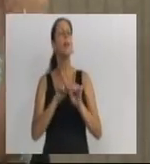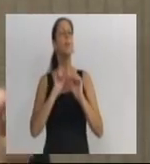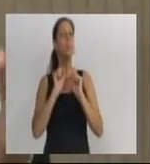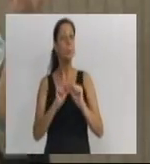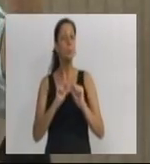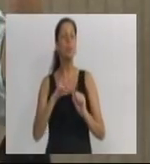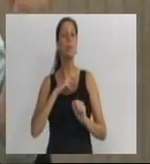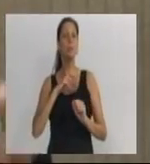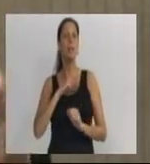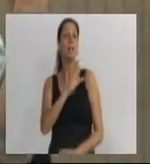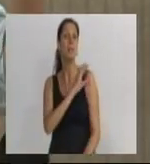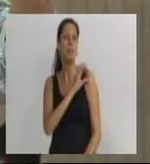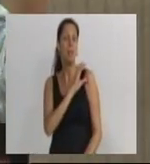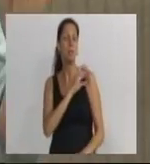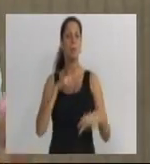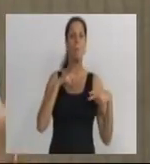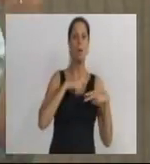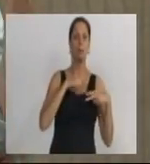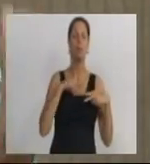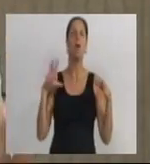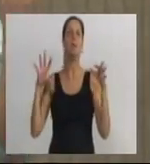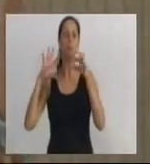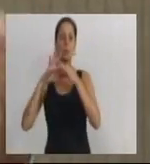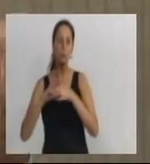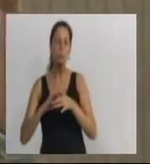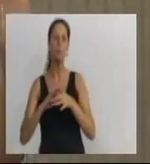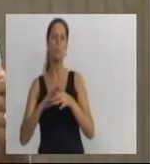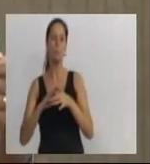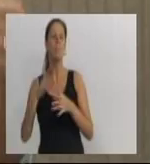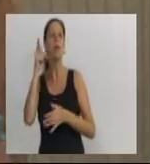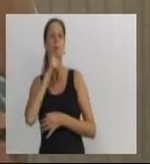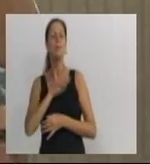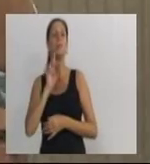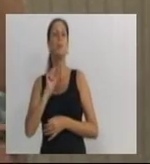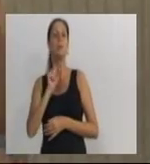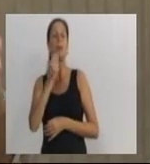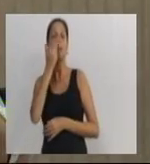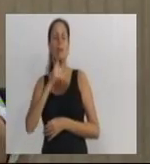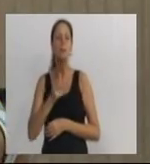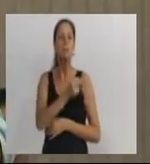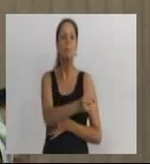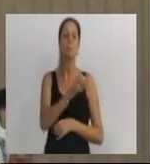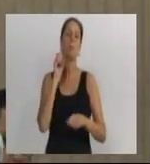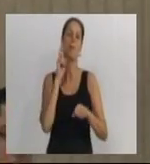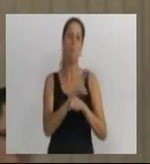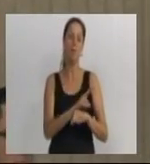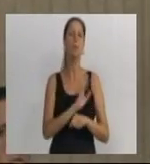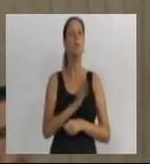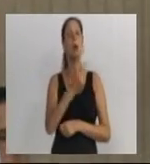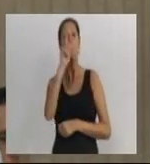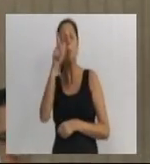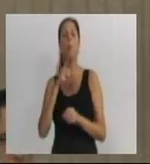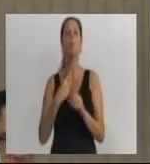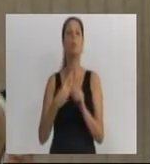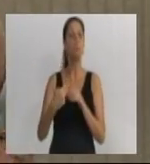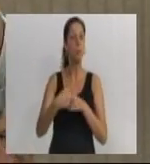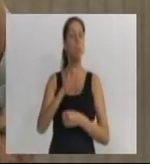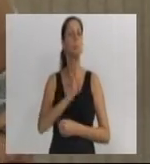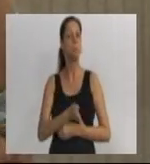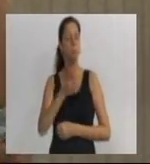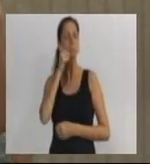de creches privadas para que a população isso. possa ser atendida. Nós precisamos, em outros municípios já acontece, nós